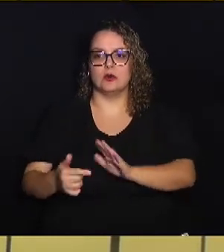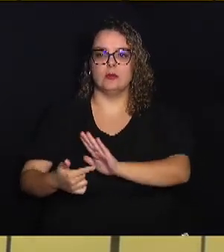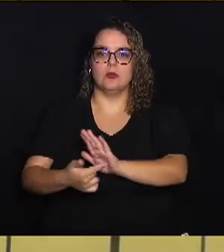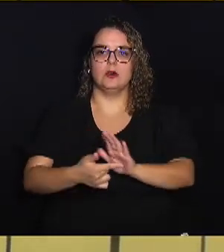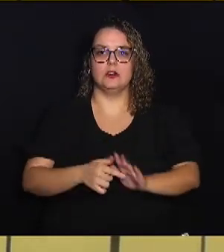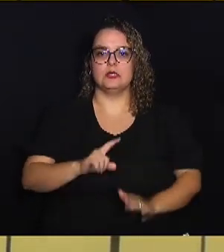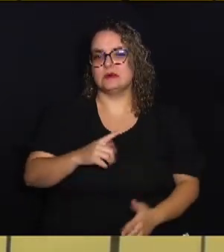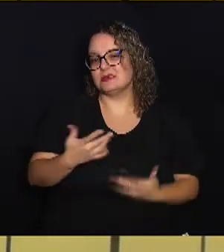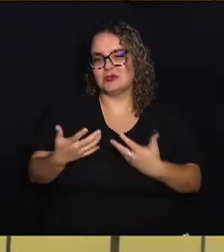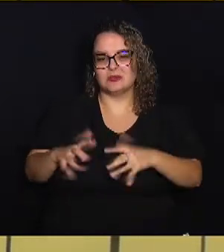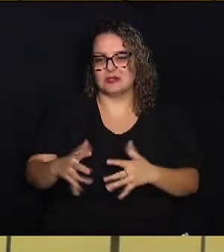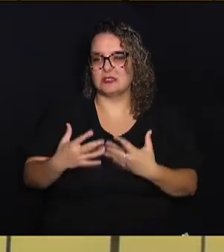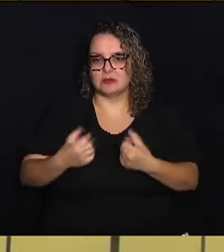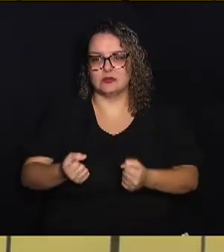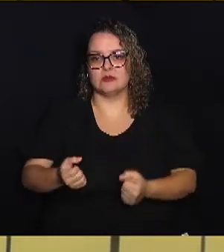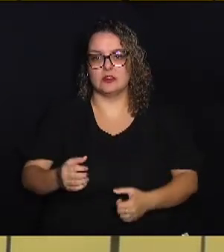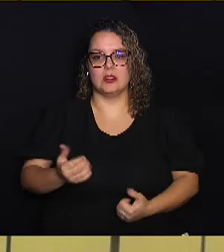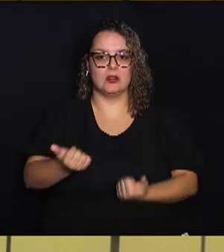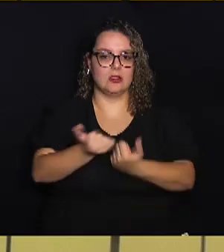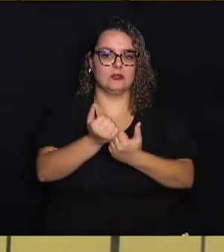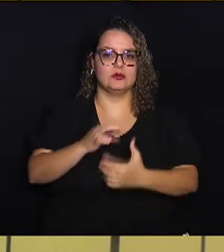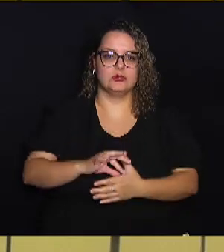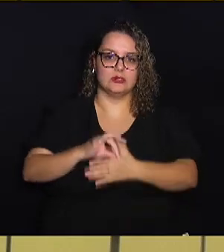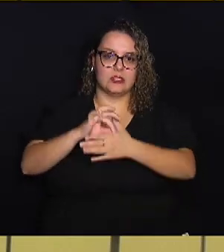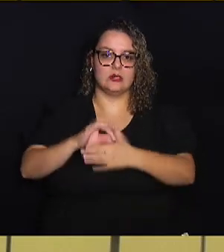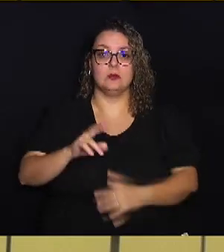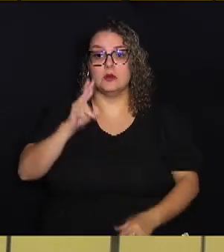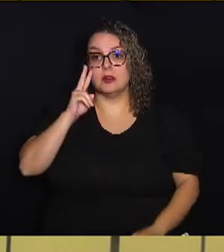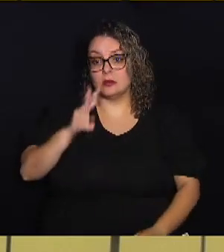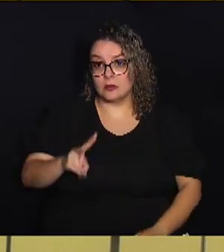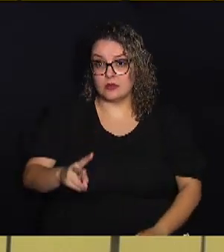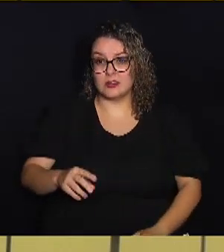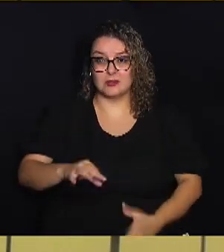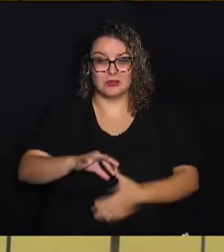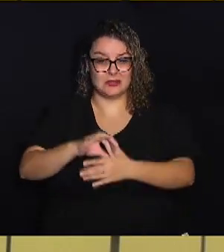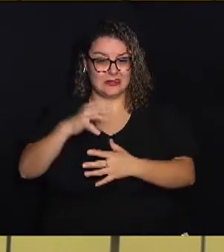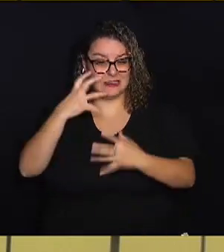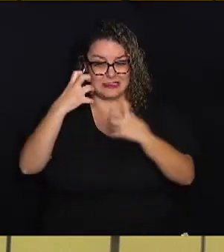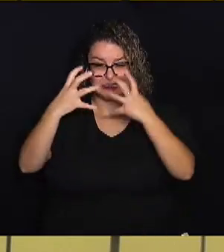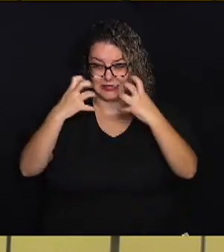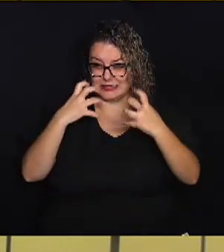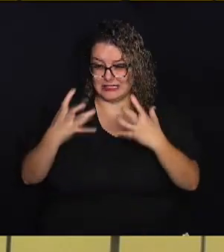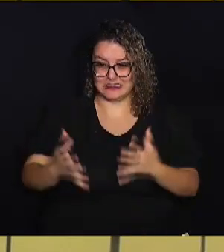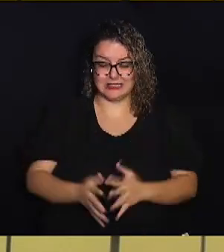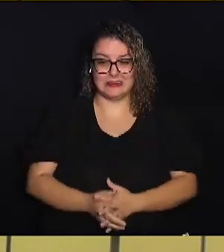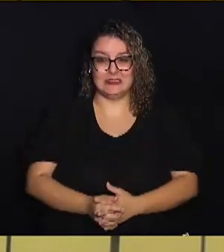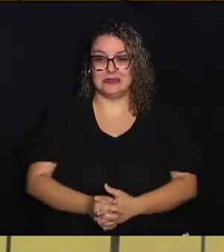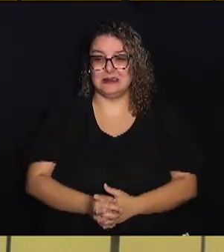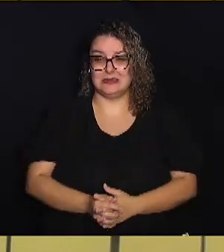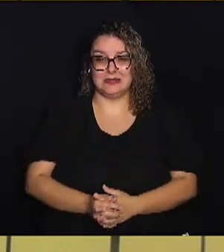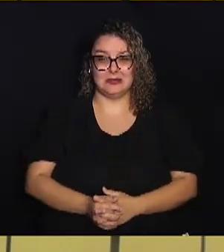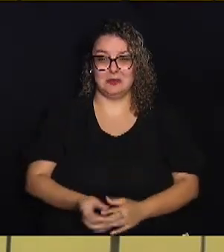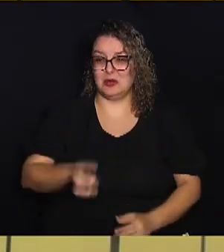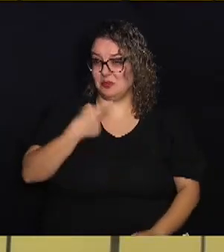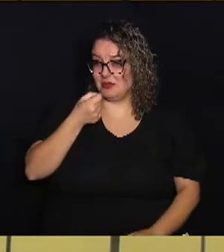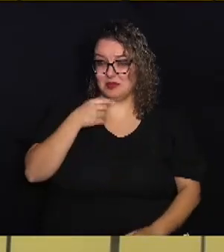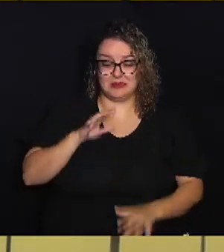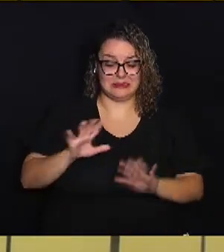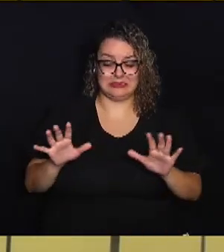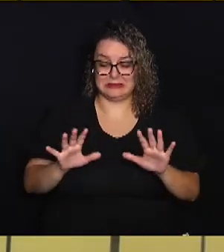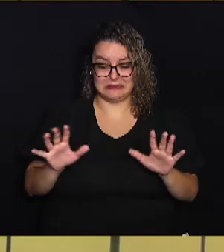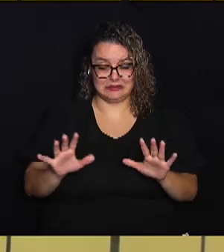querendo assumir cargos de liderança. Porque estão vendo os líderes estressados, estão vendo, né, tendo que tomar medicações e